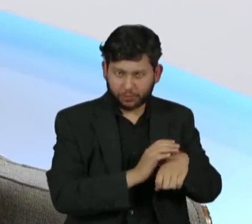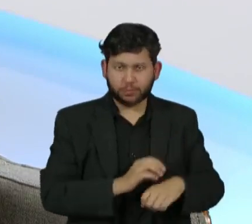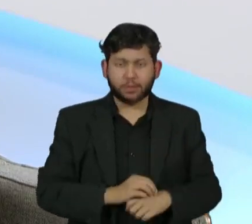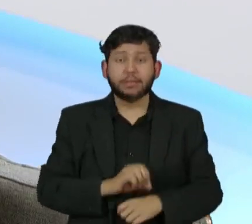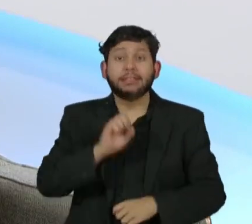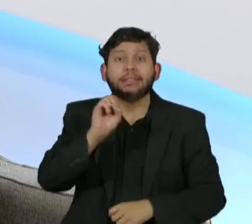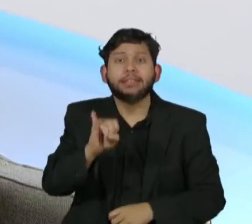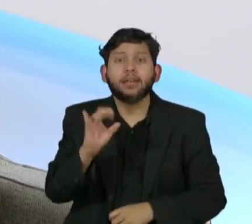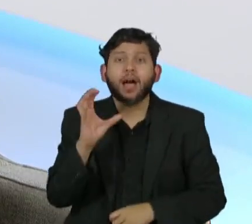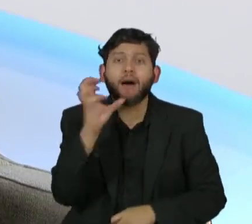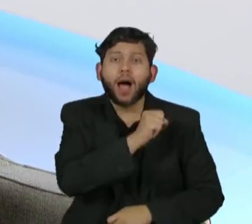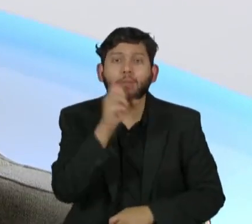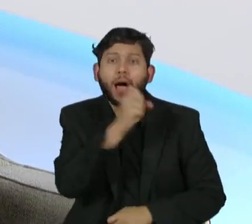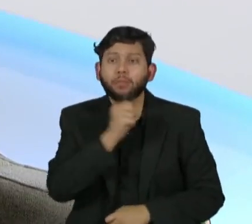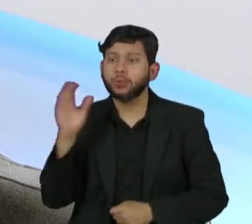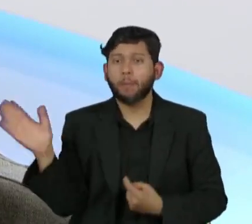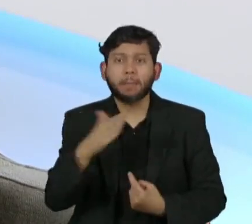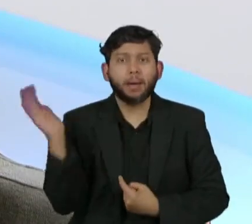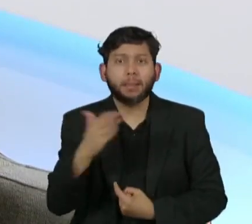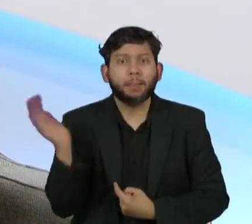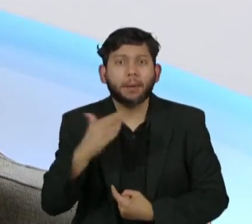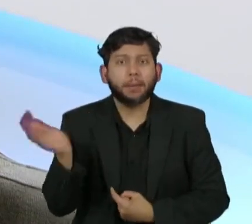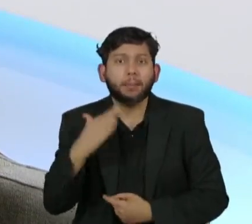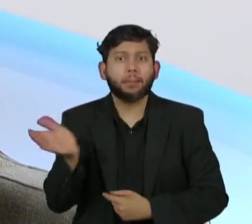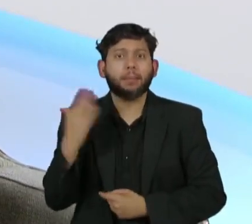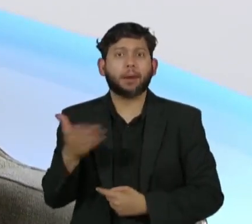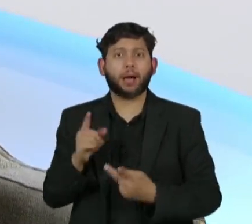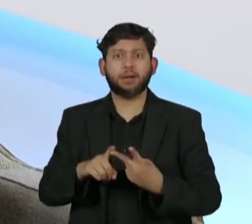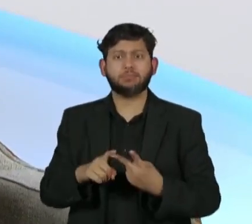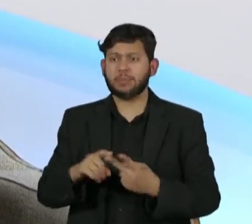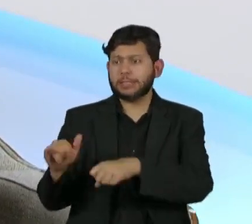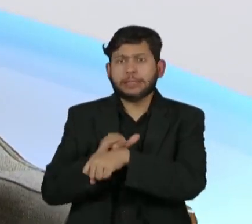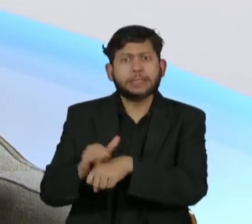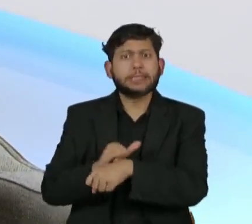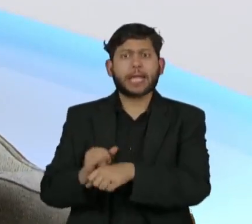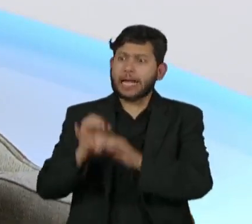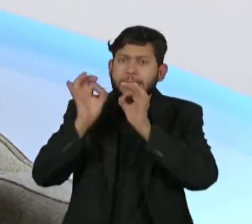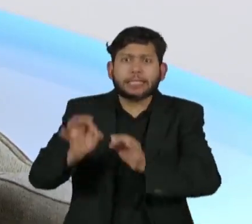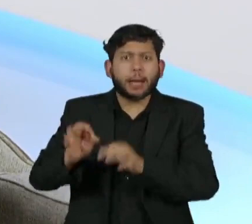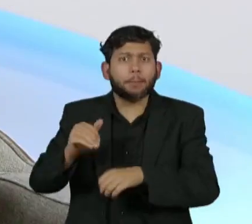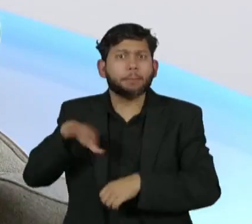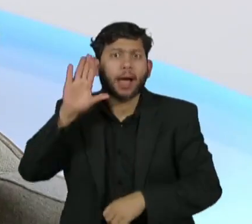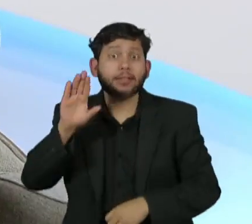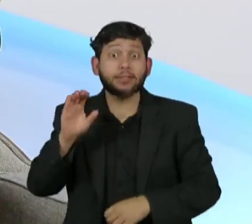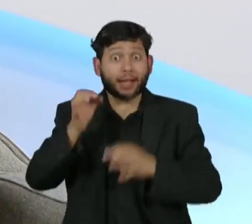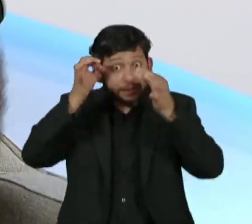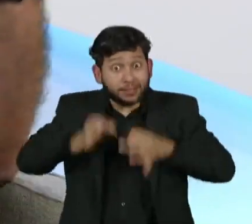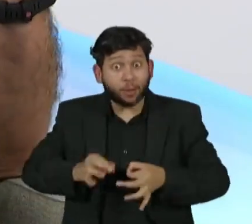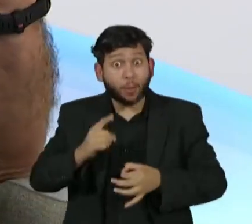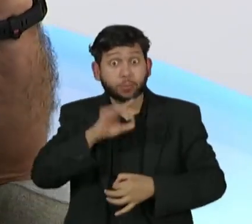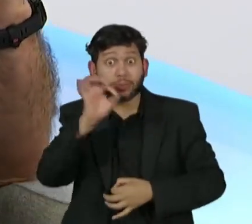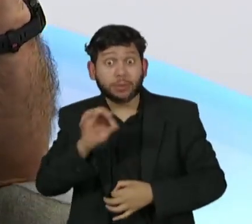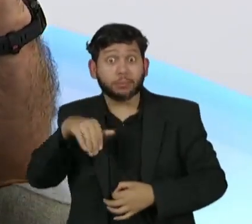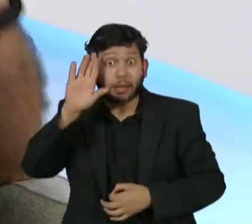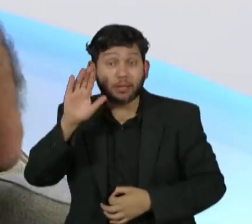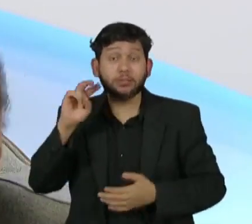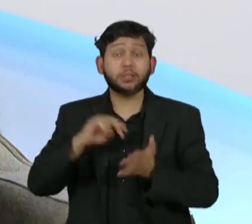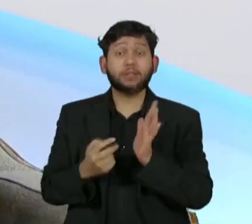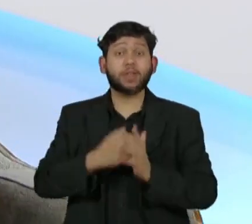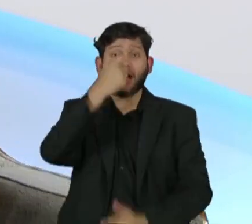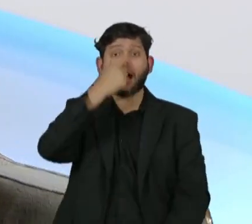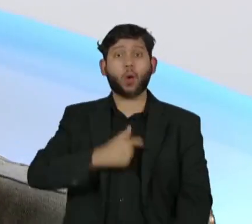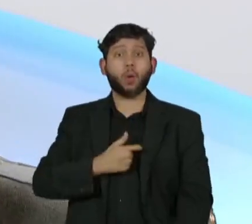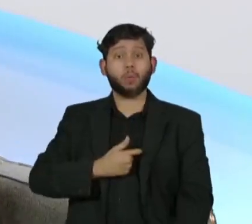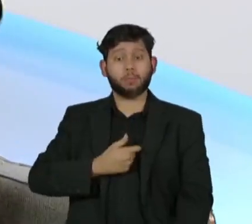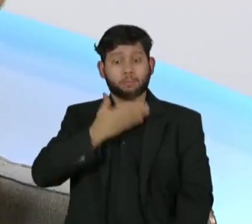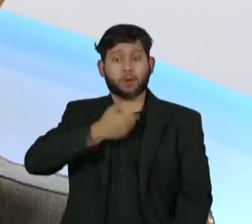e cinco vezes mais eficiente mais rápido e mais preciso isso muda imagem médica se